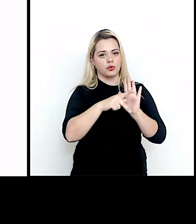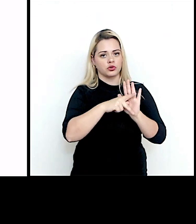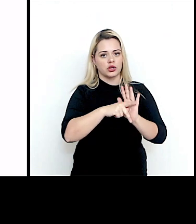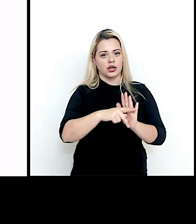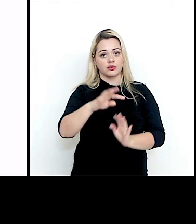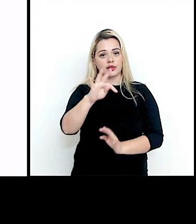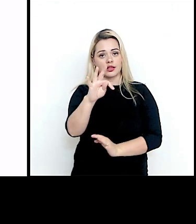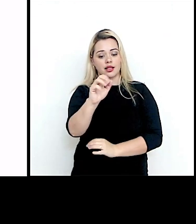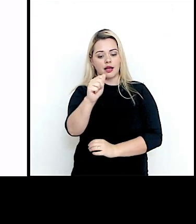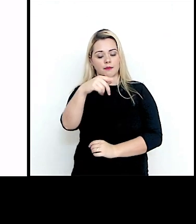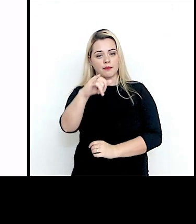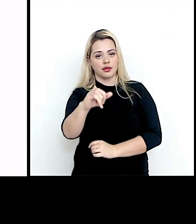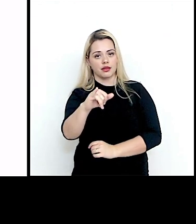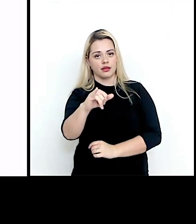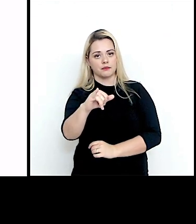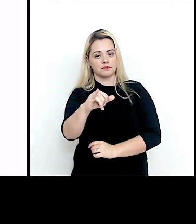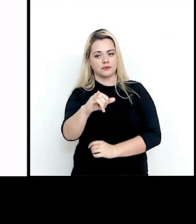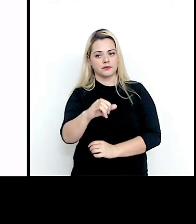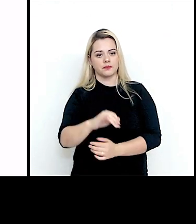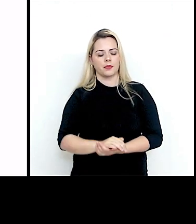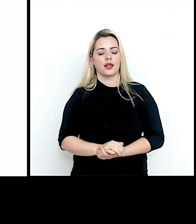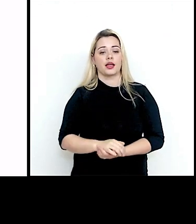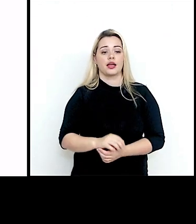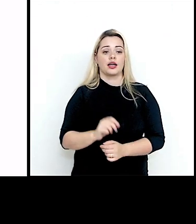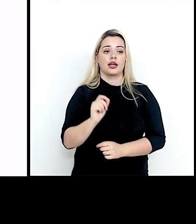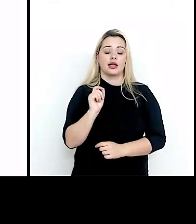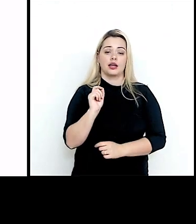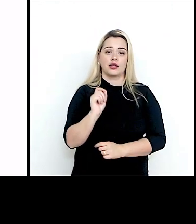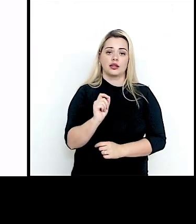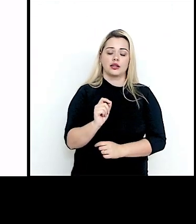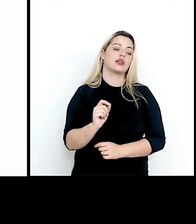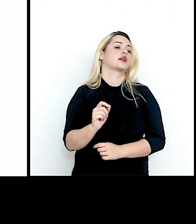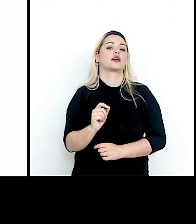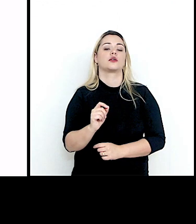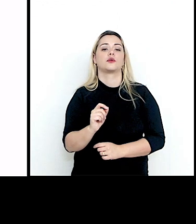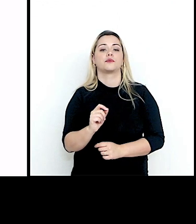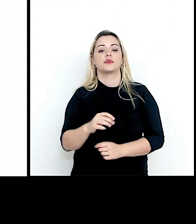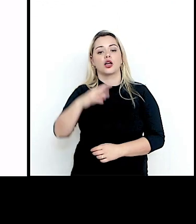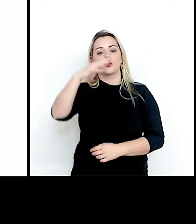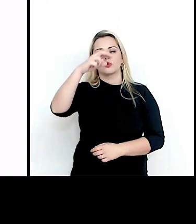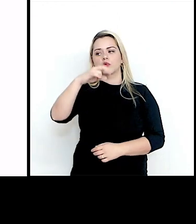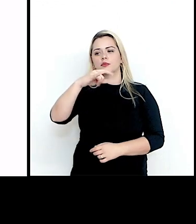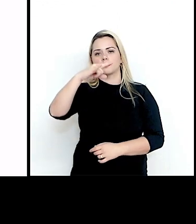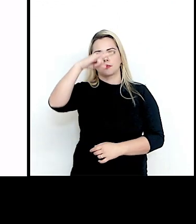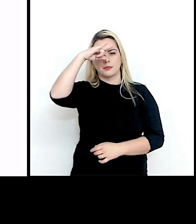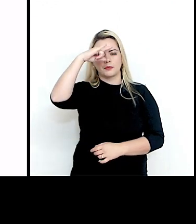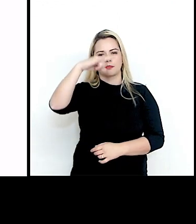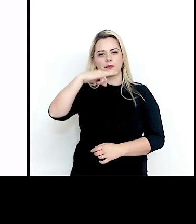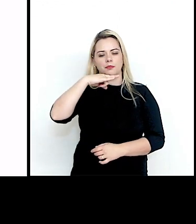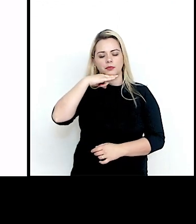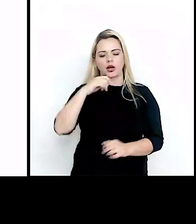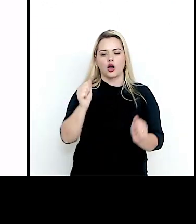né que tem uma uma uma sigla naturalmente eu tô comendo estão Acho que ali estão Paquistão